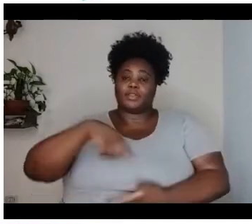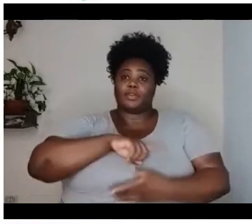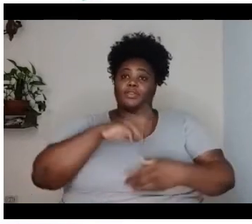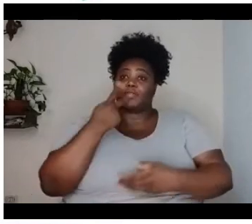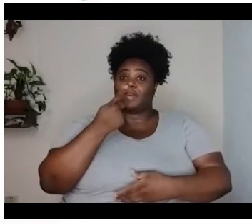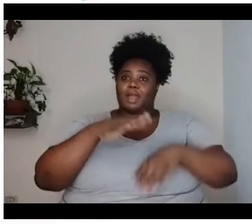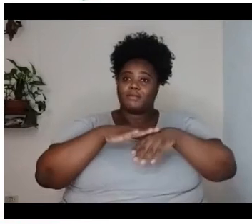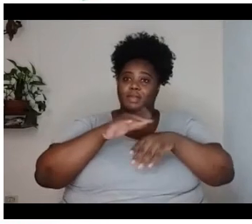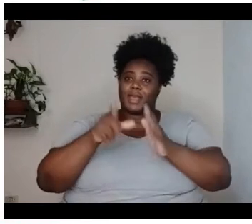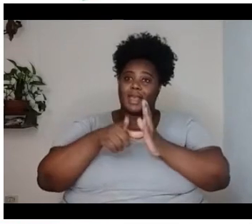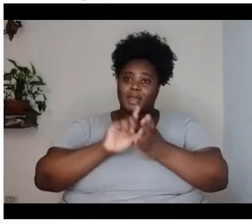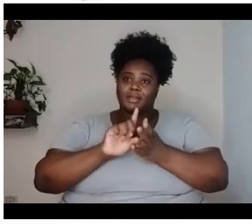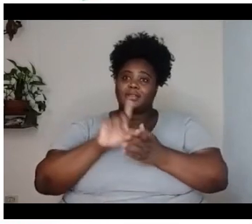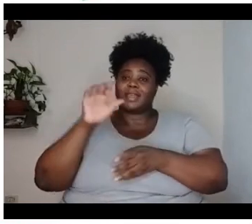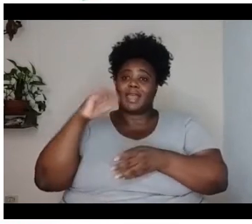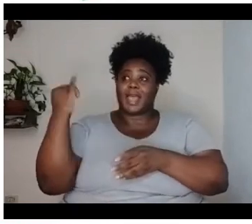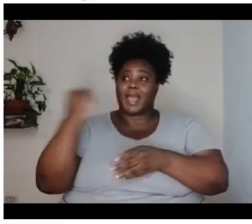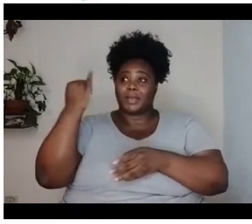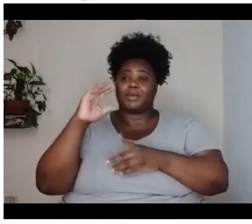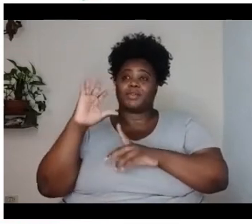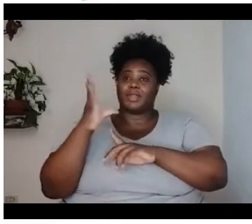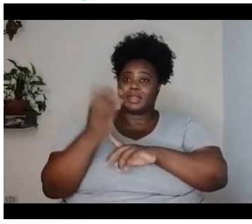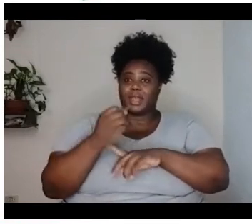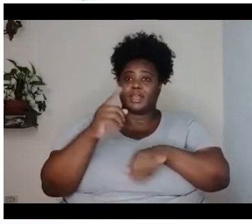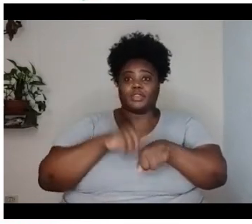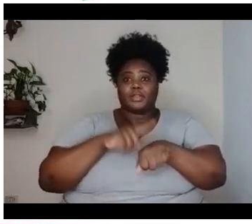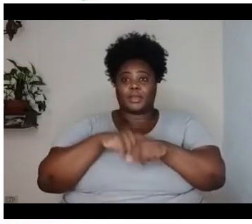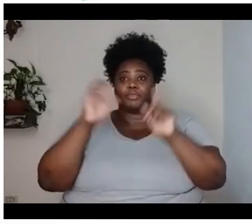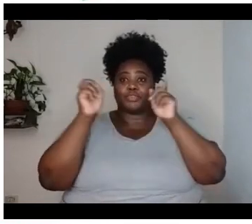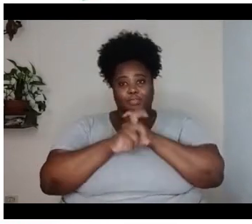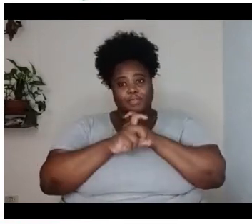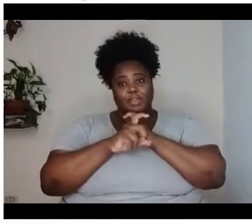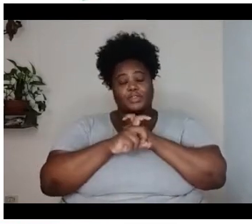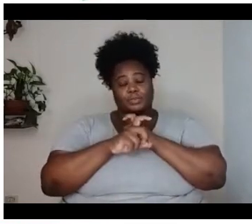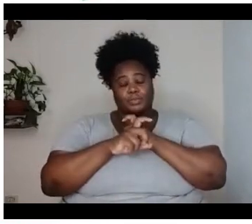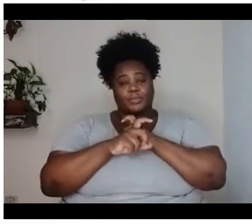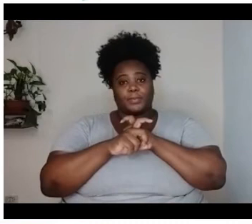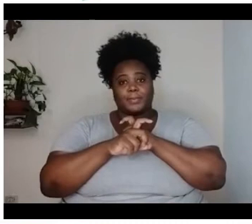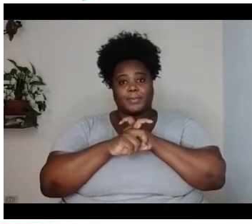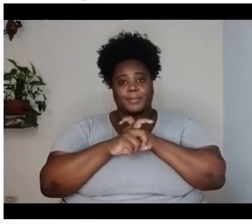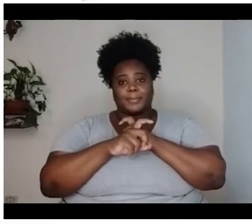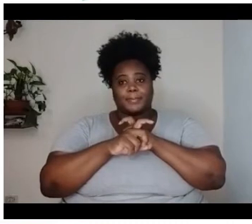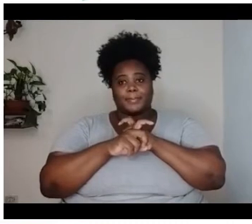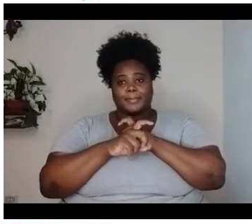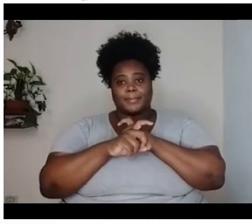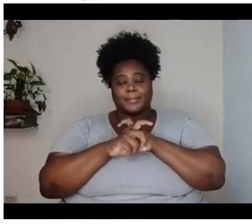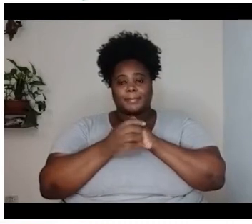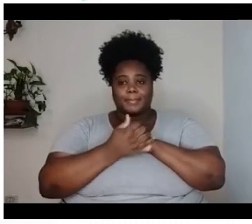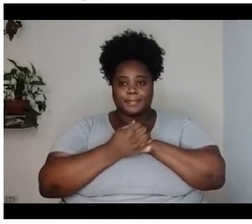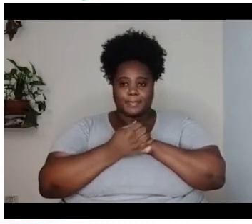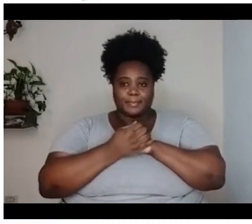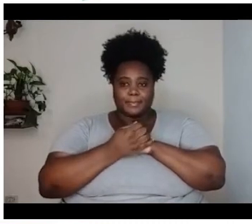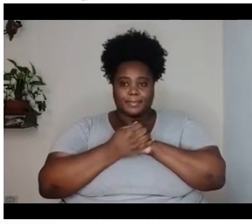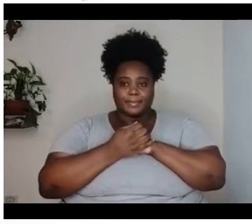A importância da arte em tempos difíceis, né? Você tem que... Pode falar. Não,